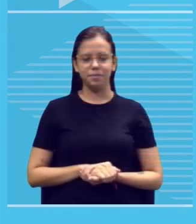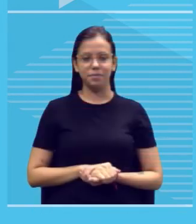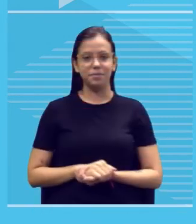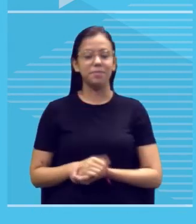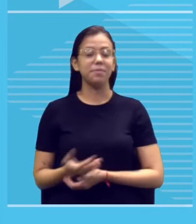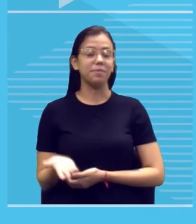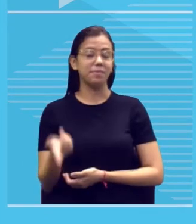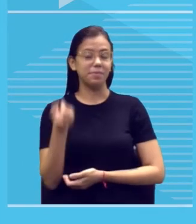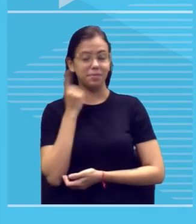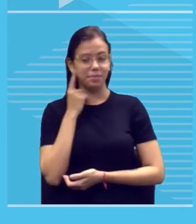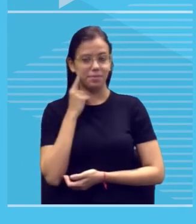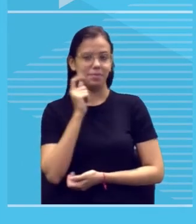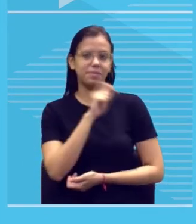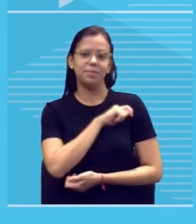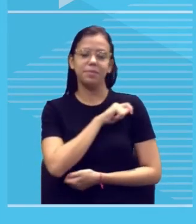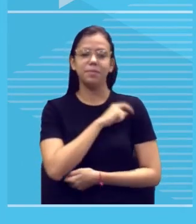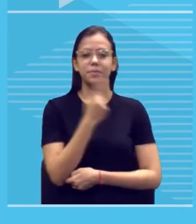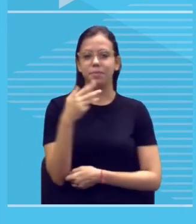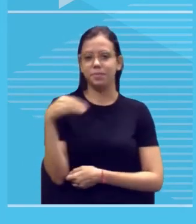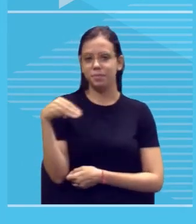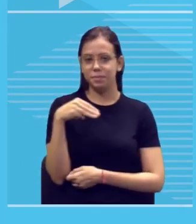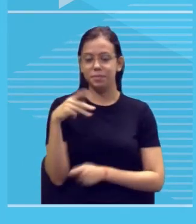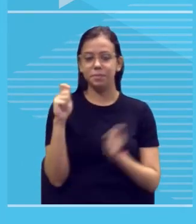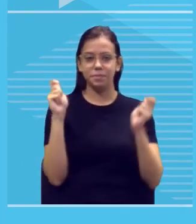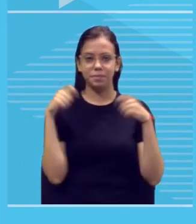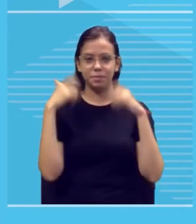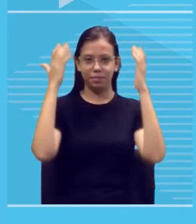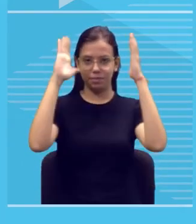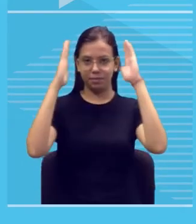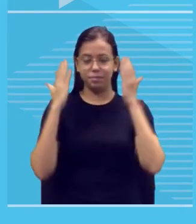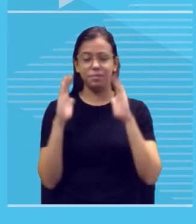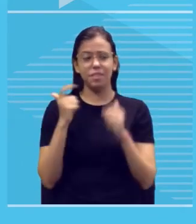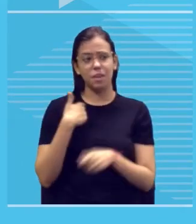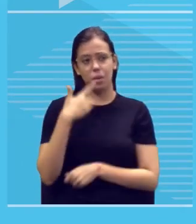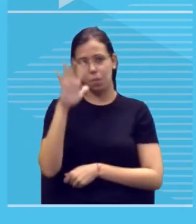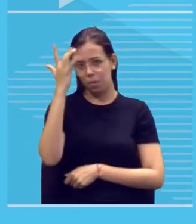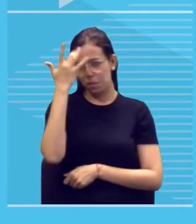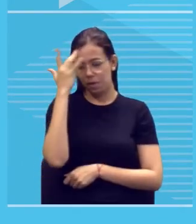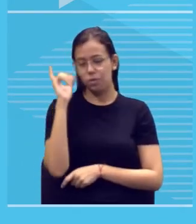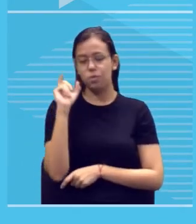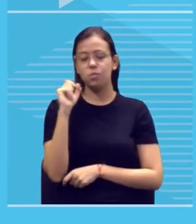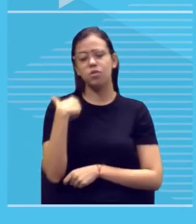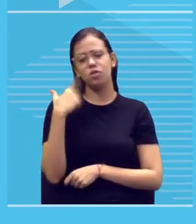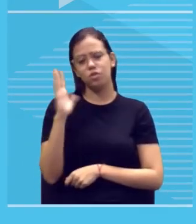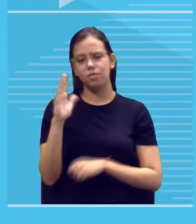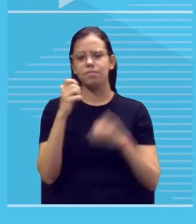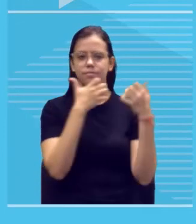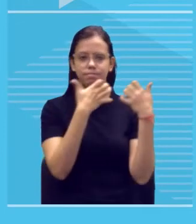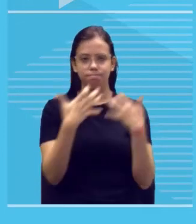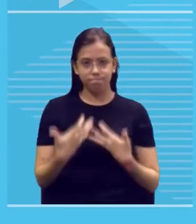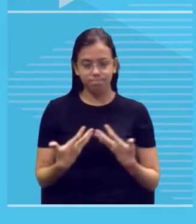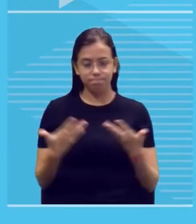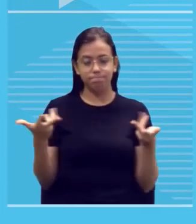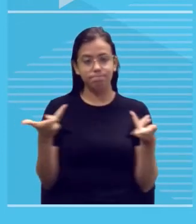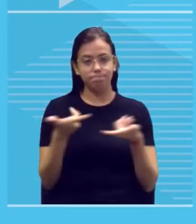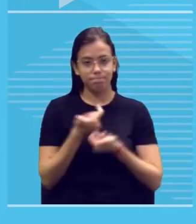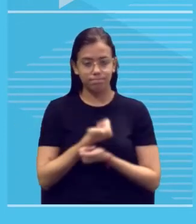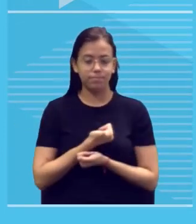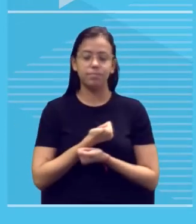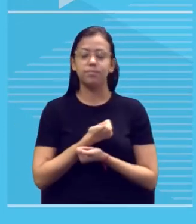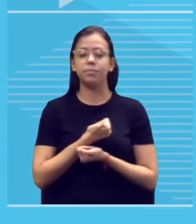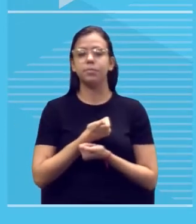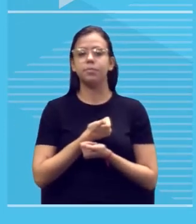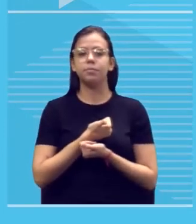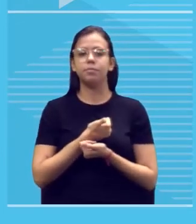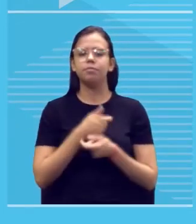Bora lá gente um minutinho para analisar eu acho que a gente explicou suficiente aqui